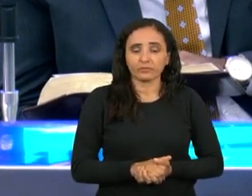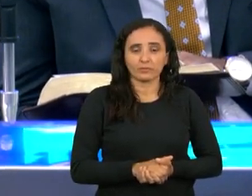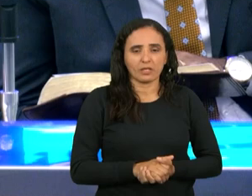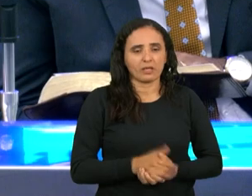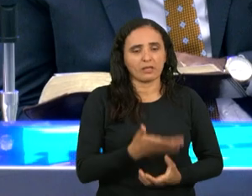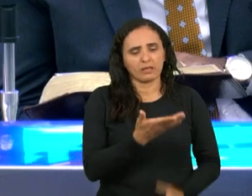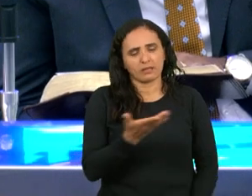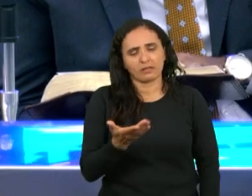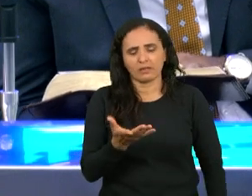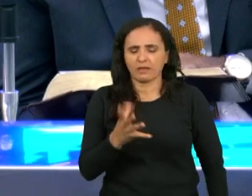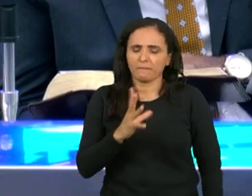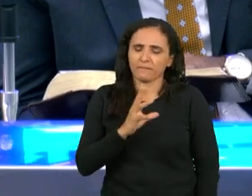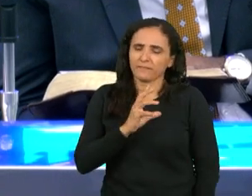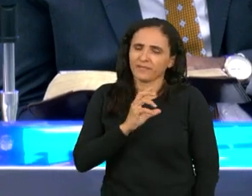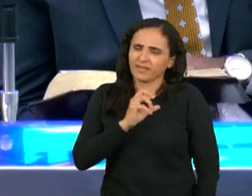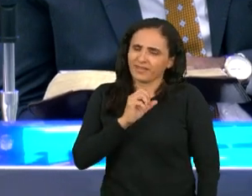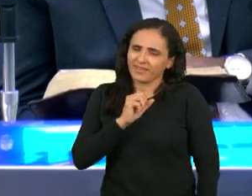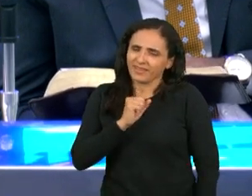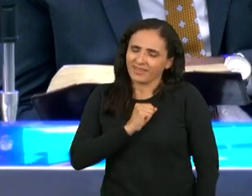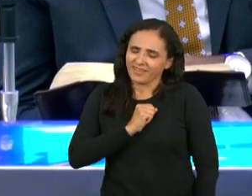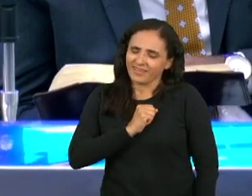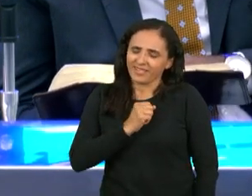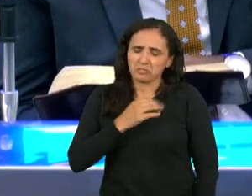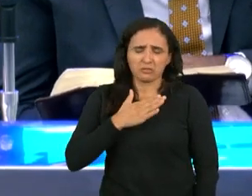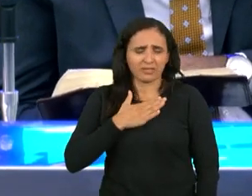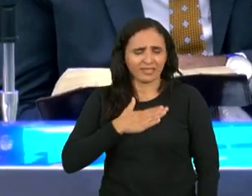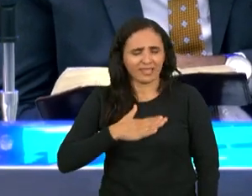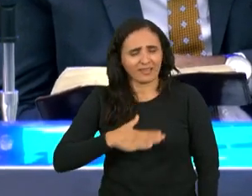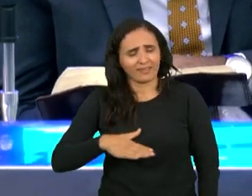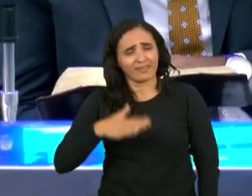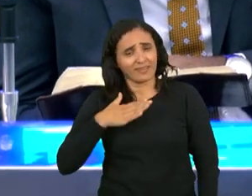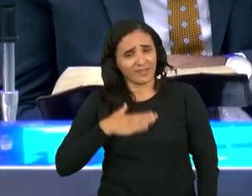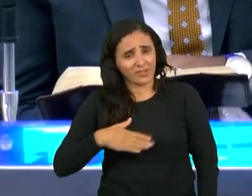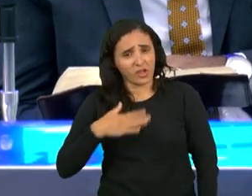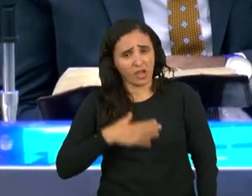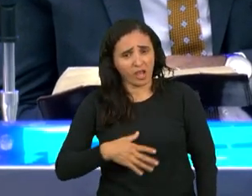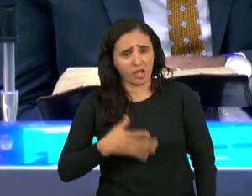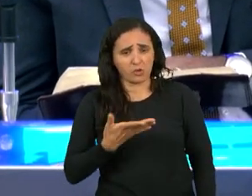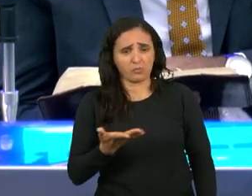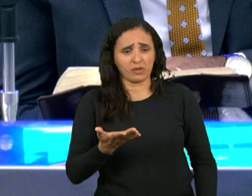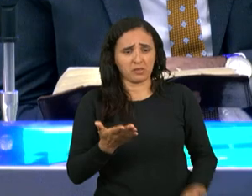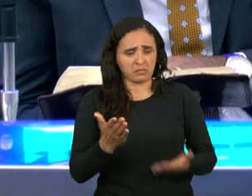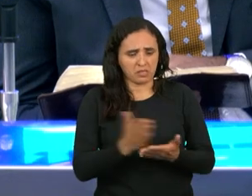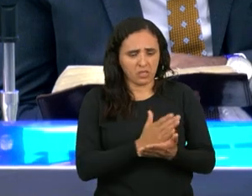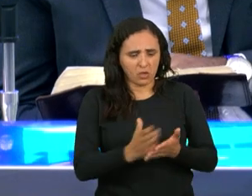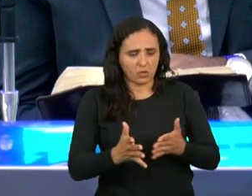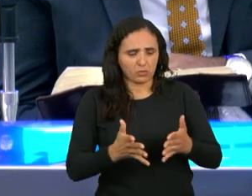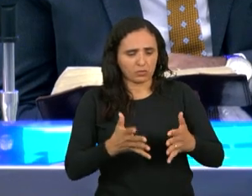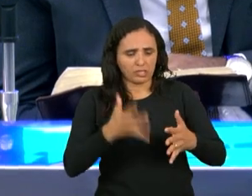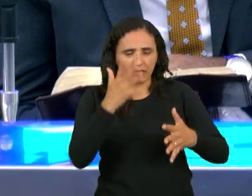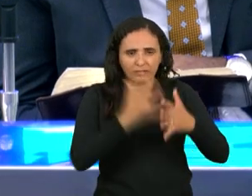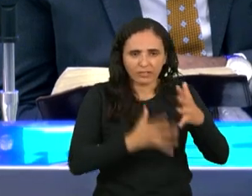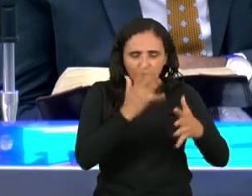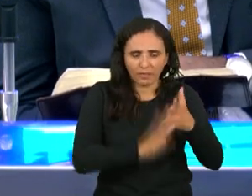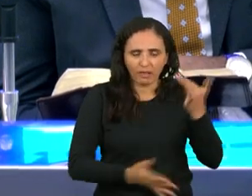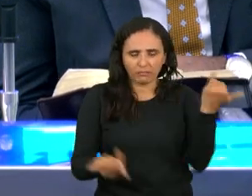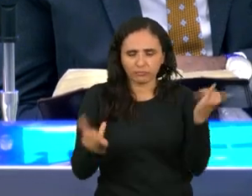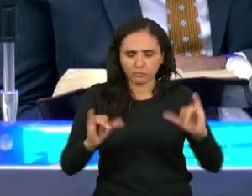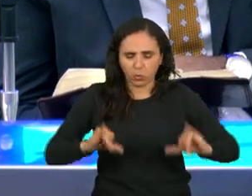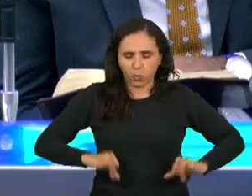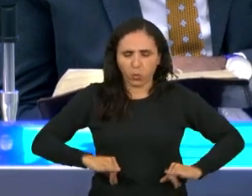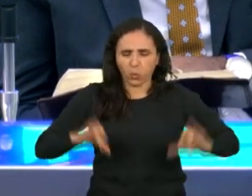amados não estranheis ardente prova que vem sobre vós para vos tentar como se coisa estranha